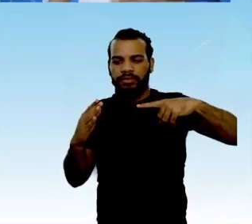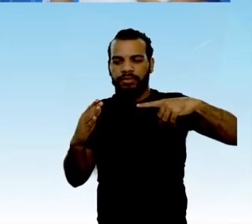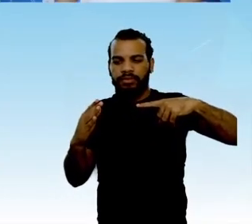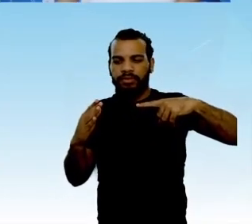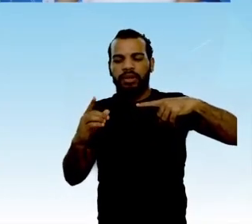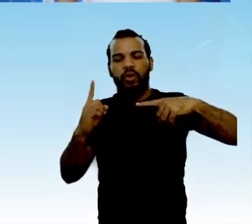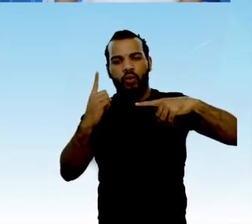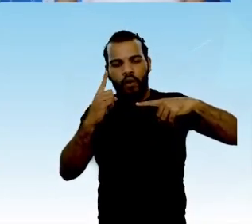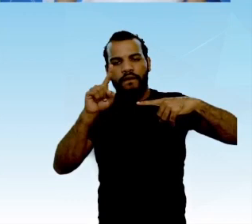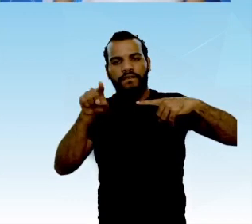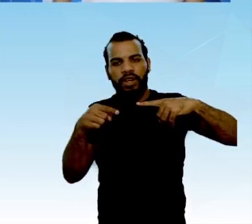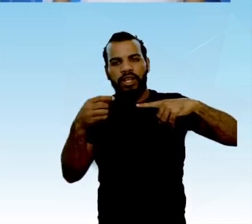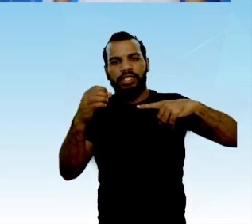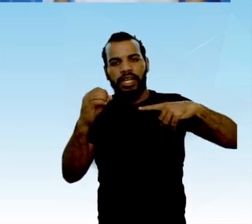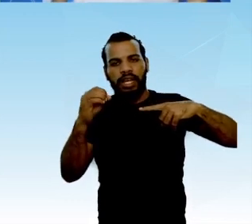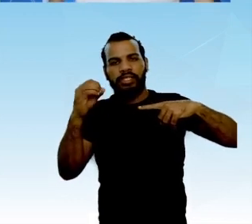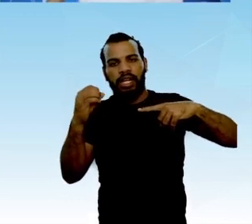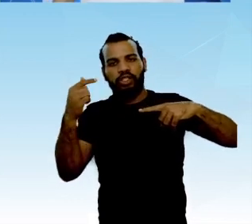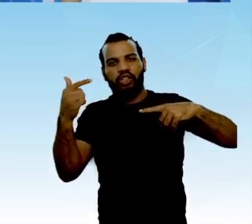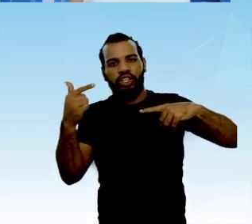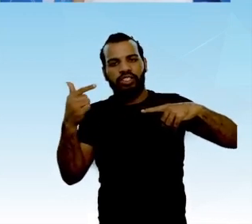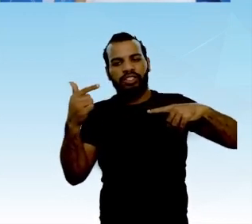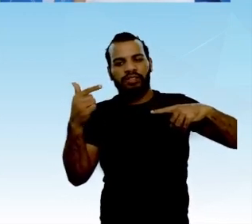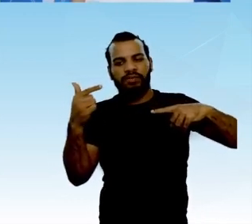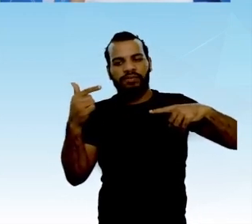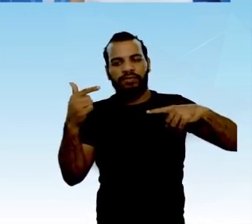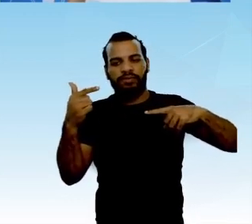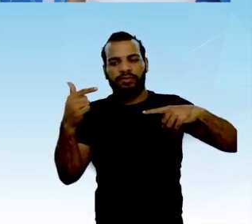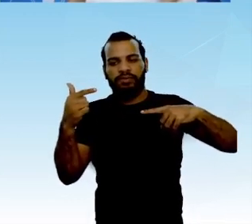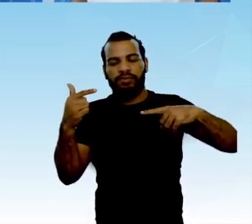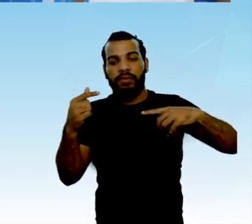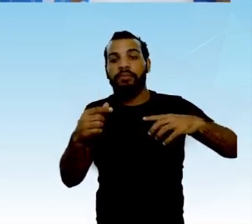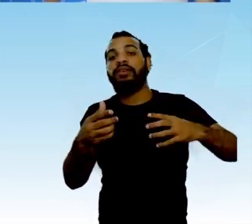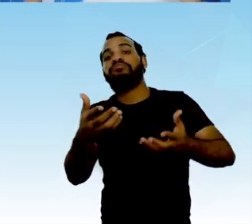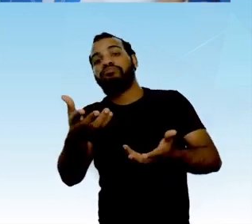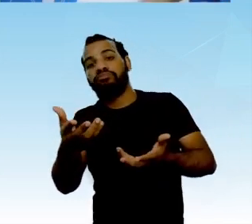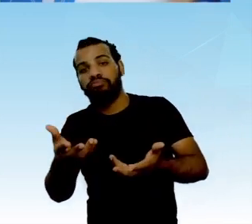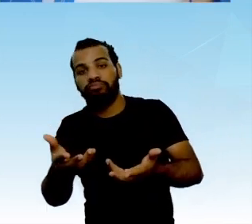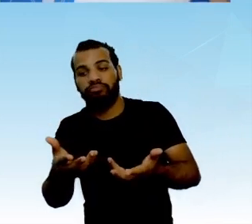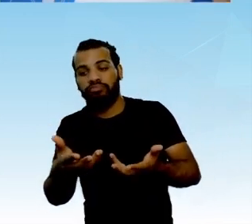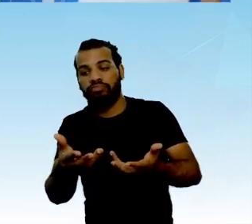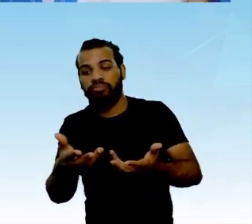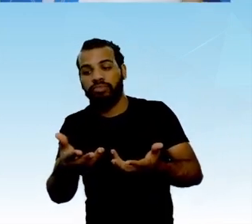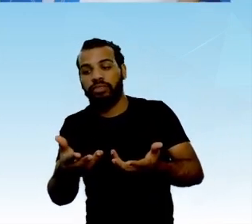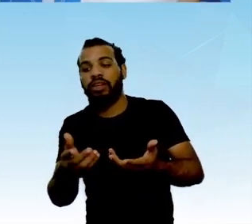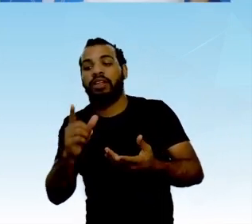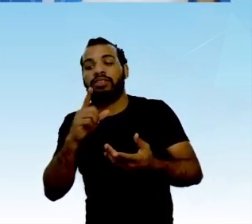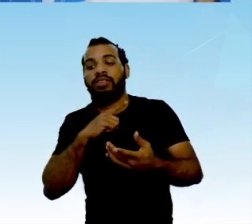1,002 metro. Ela tinha comprimento de 1 metro e depois ficou com